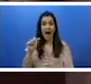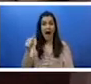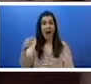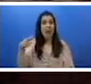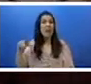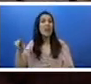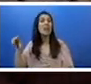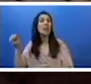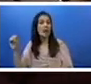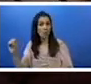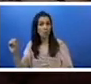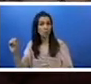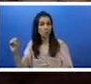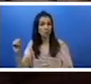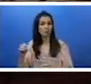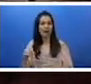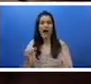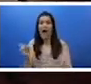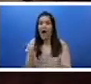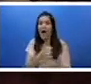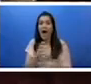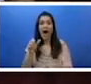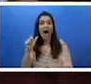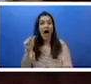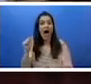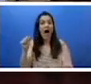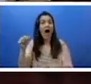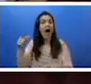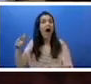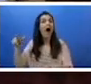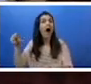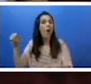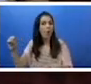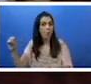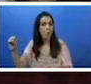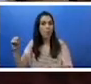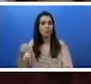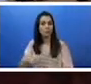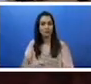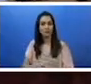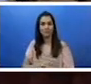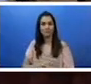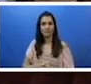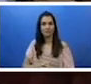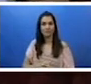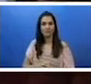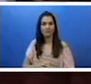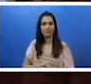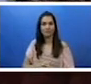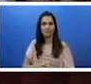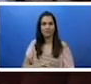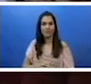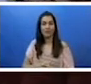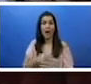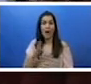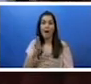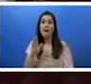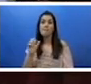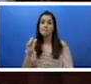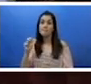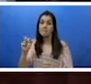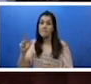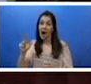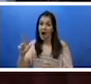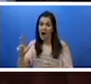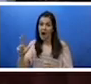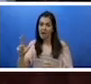Balão. E termina com ão. Olha lá. Balão. Bar precisa do R.